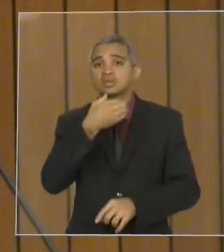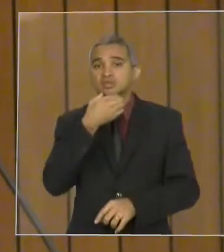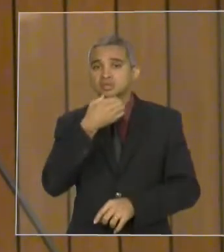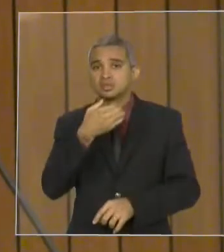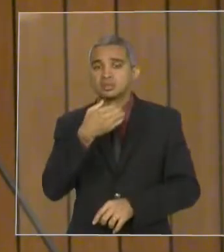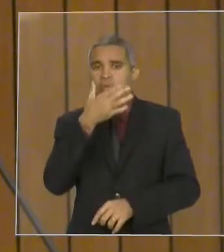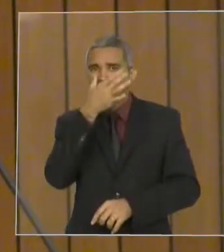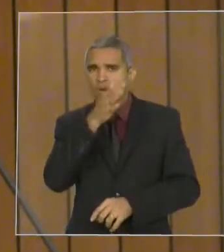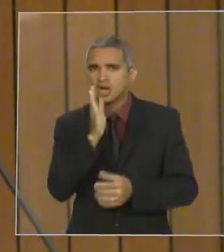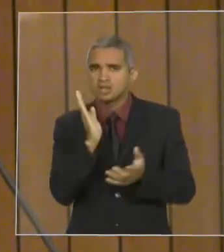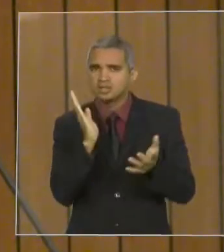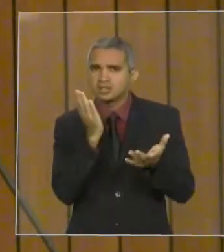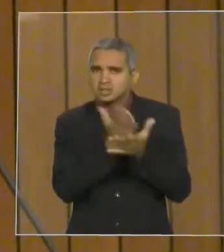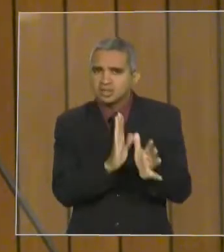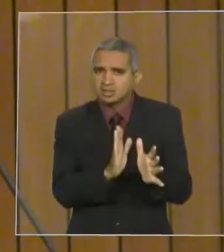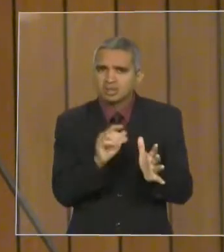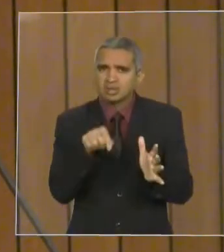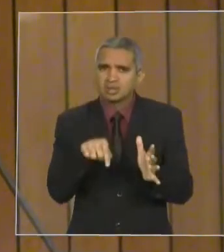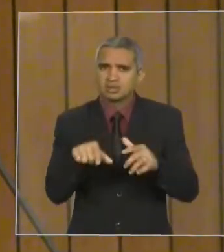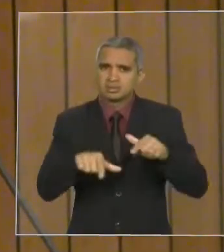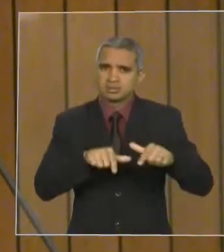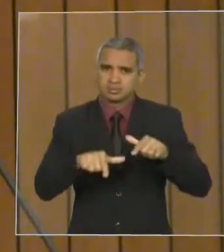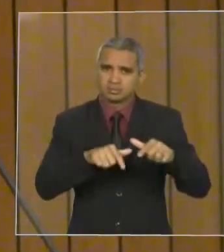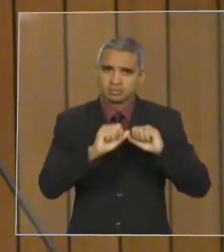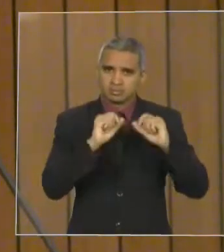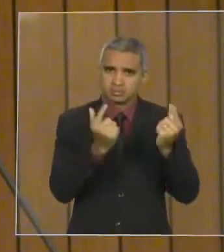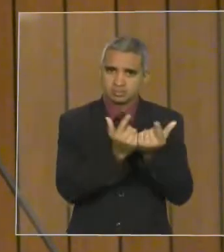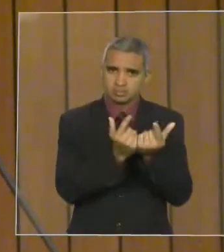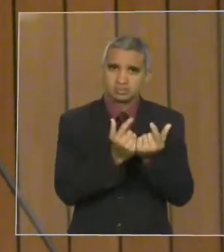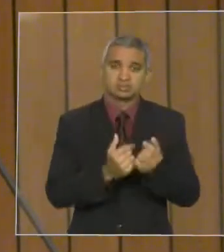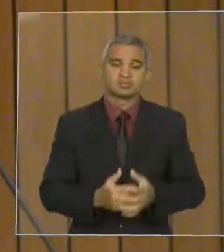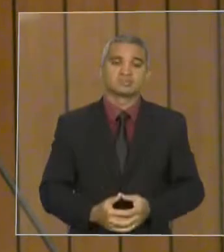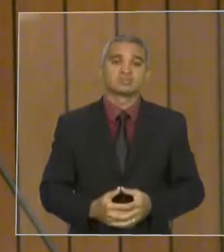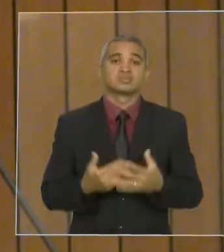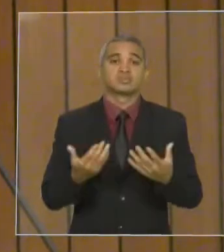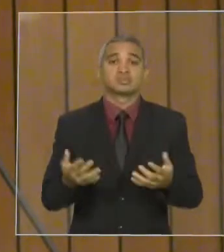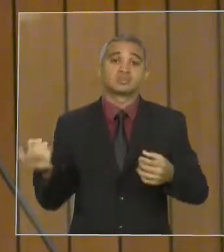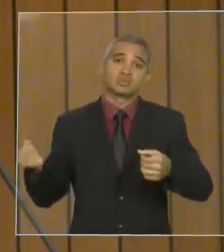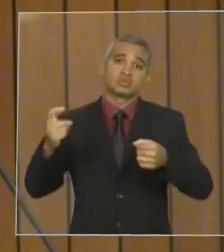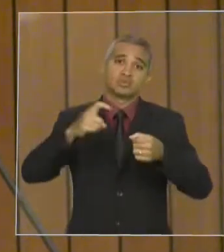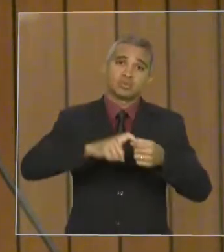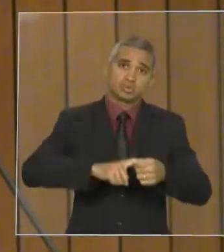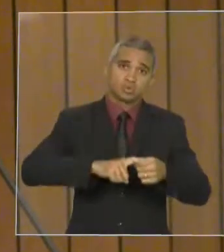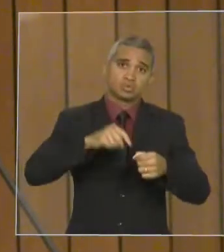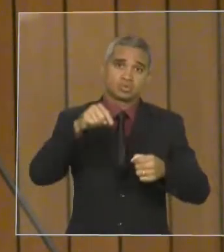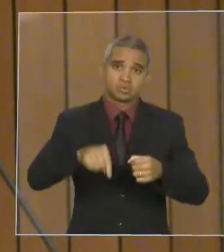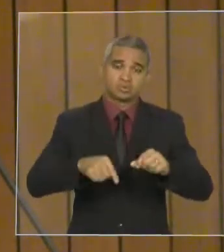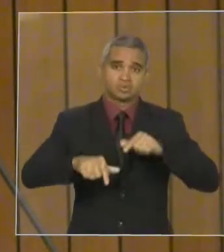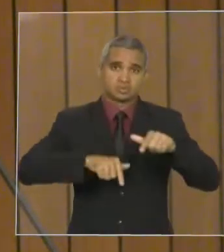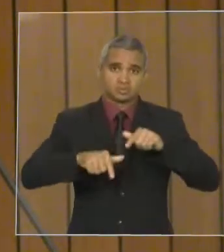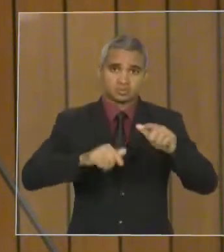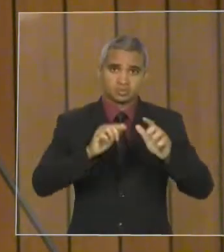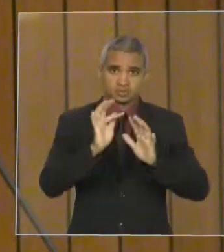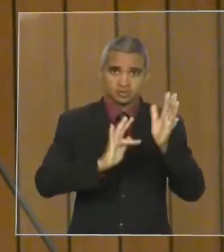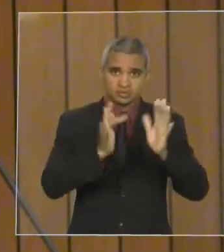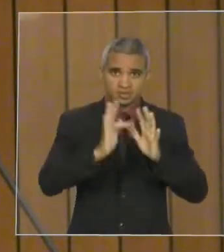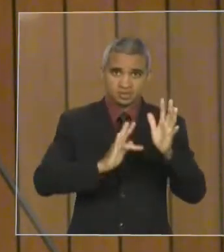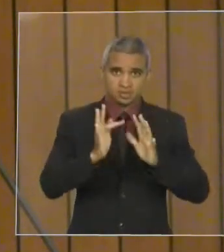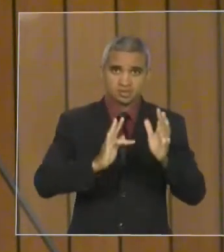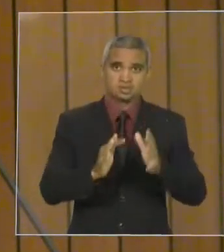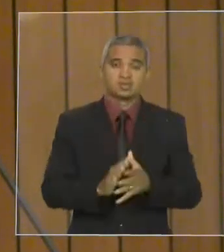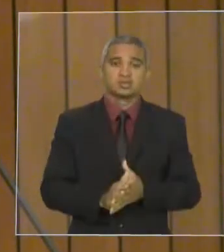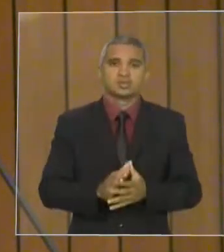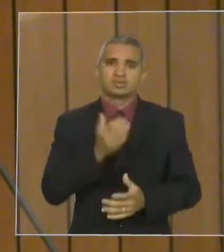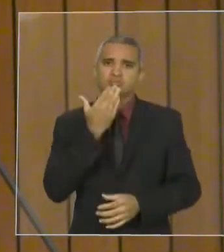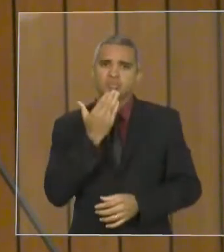essas atividades, e com a reabertura do trabalho, logo após, já houve o pedido para votação em regime